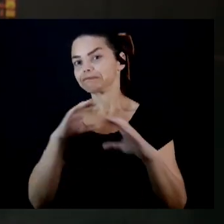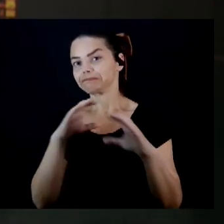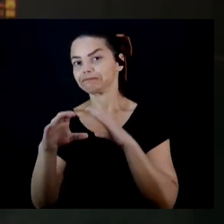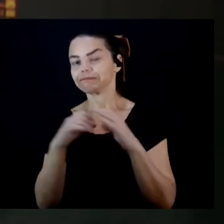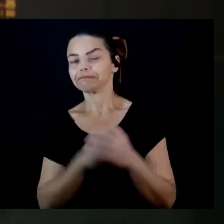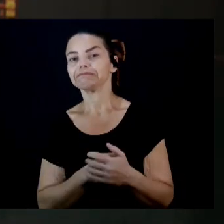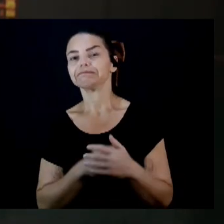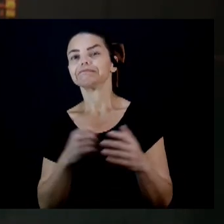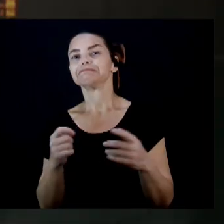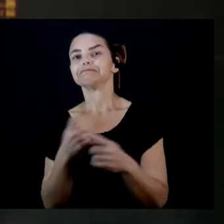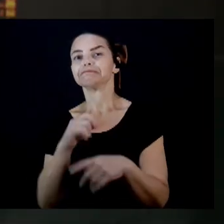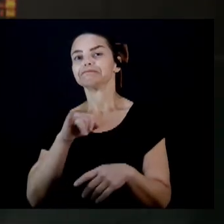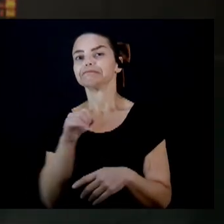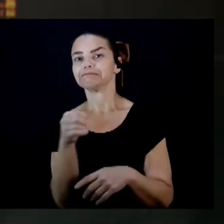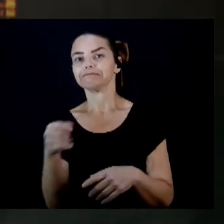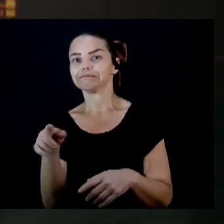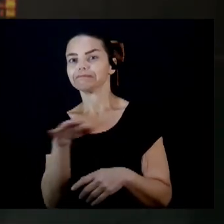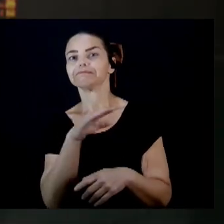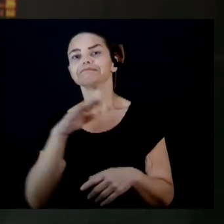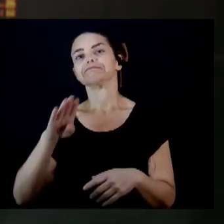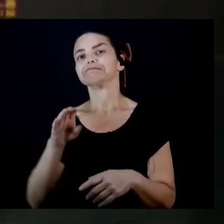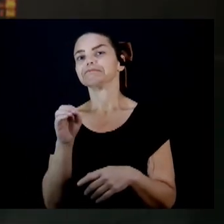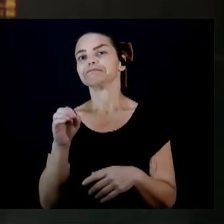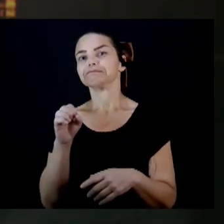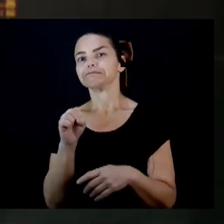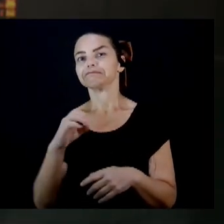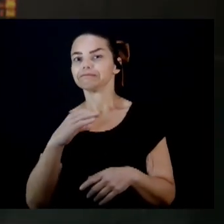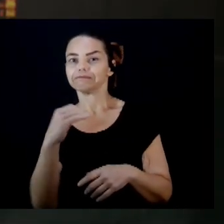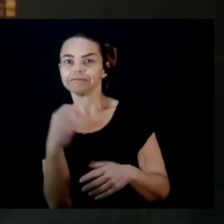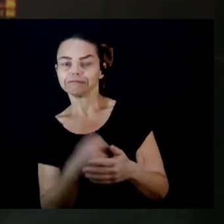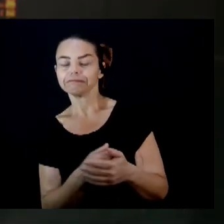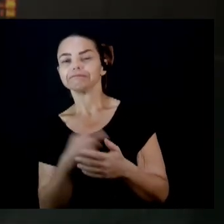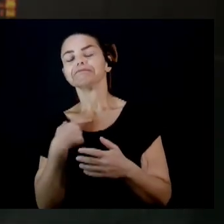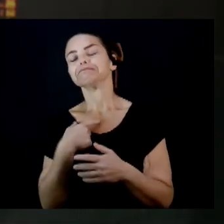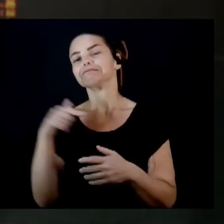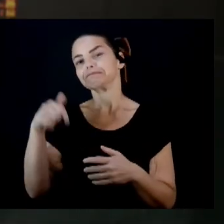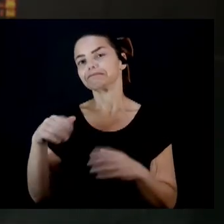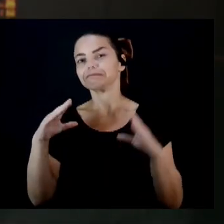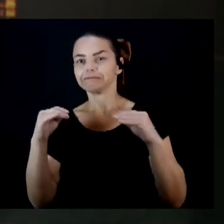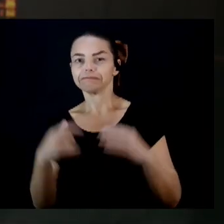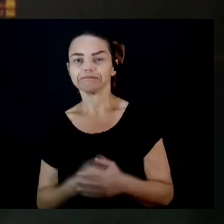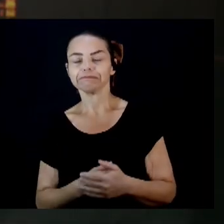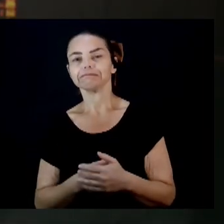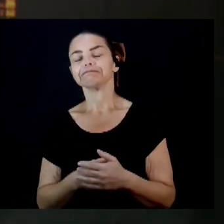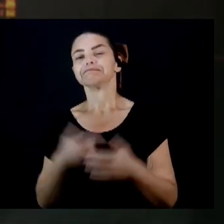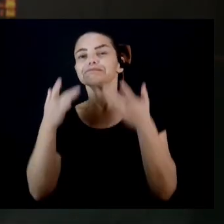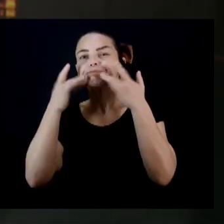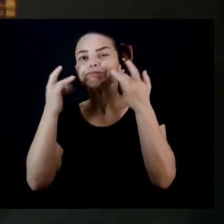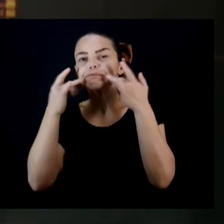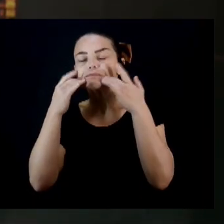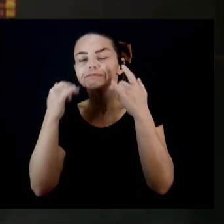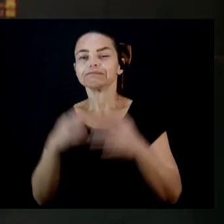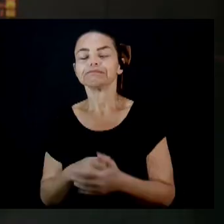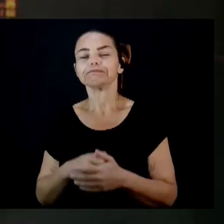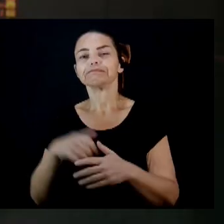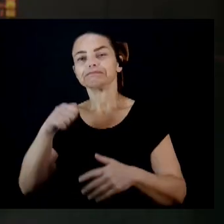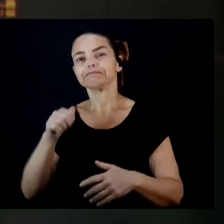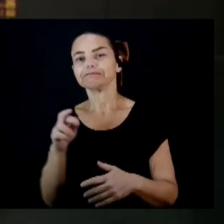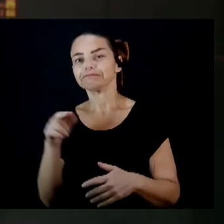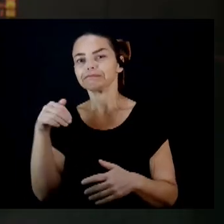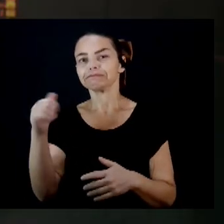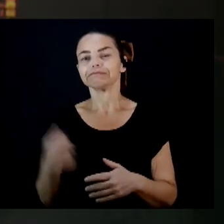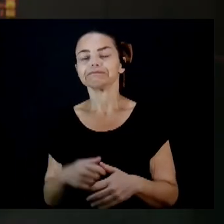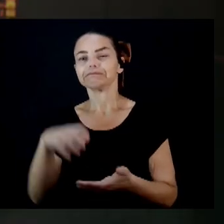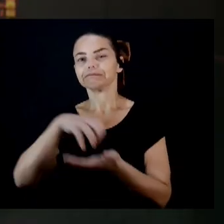João Bosco. A apresentação será às 19h no Teatro de Arena, no Centro de Convivência Cultural de Campinas.